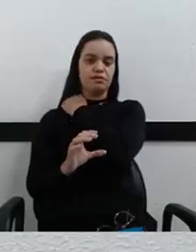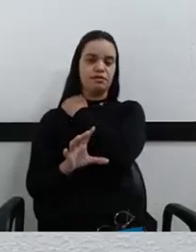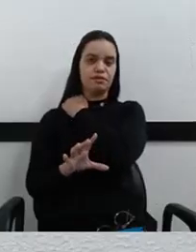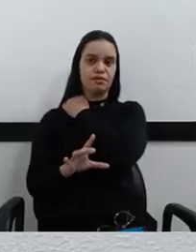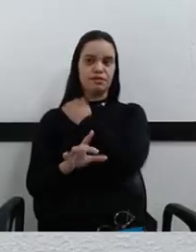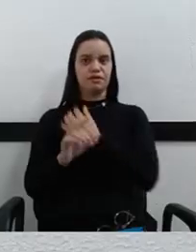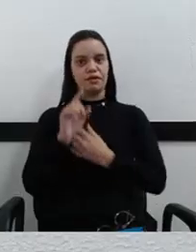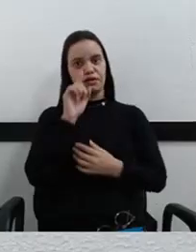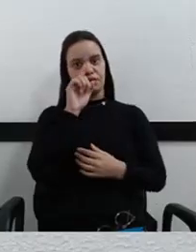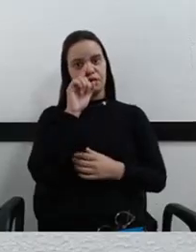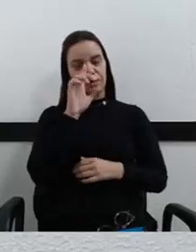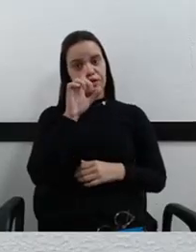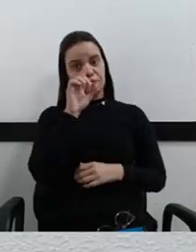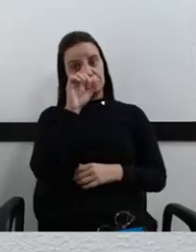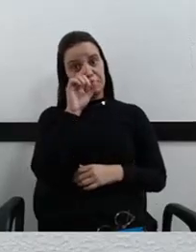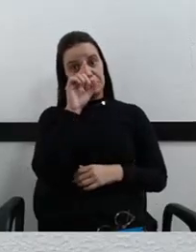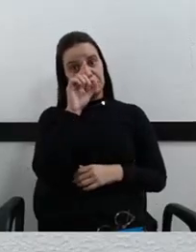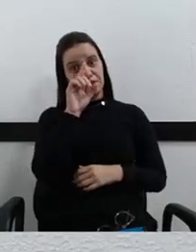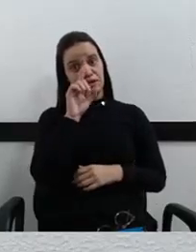risco as substituições.